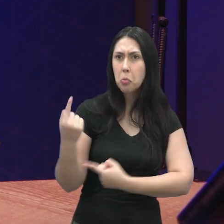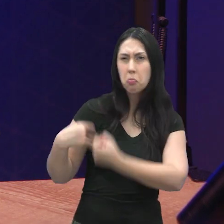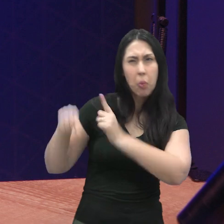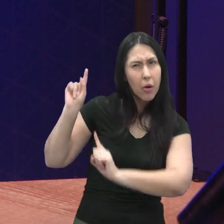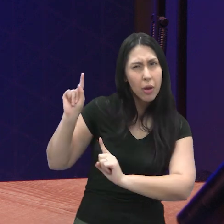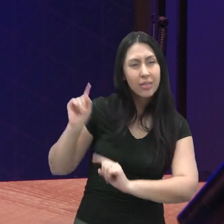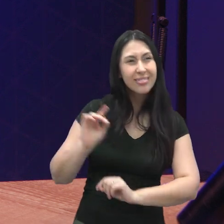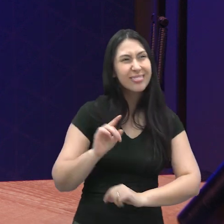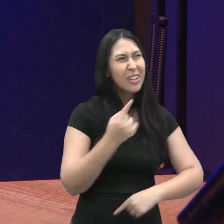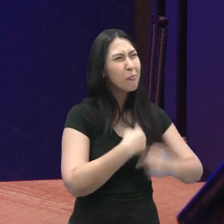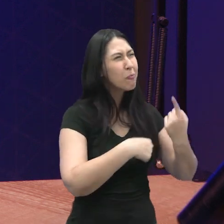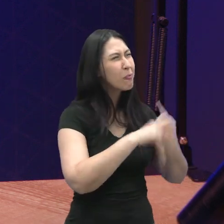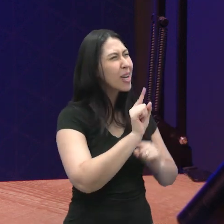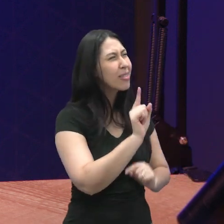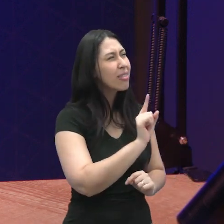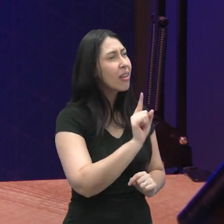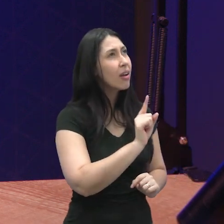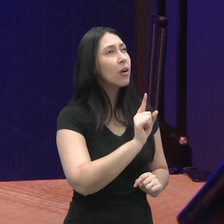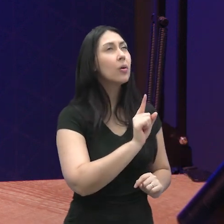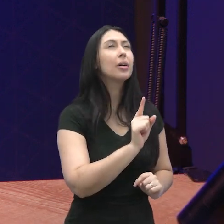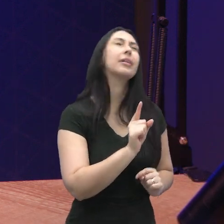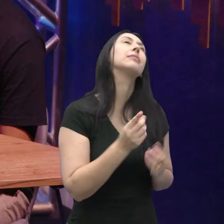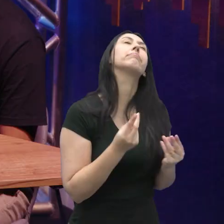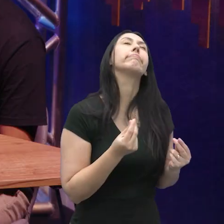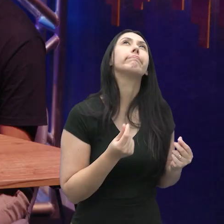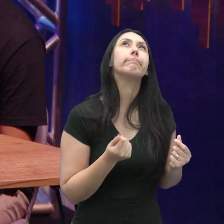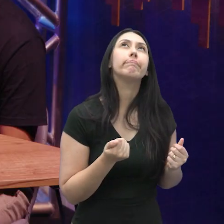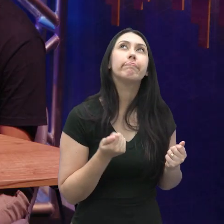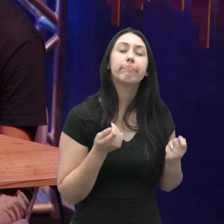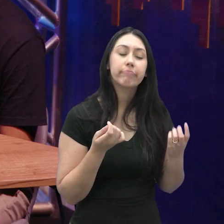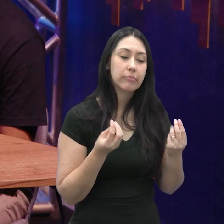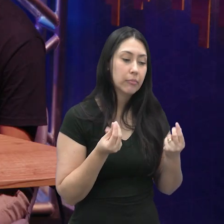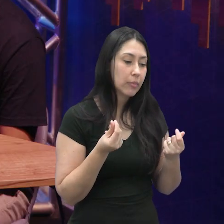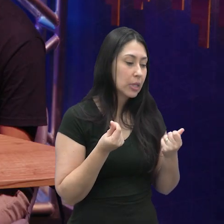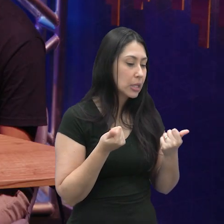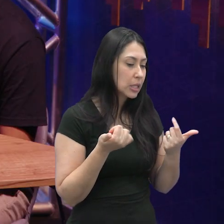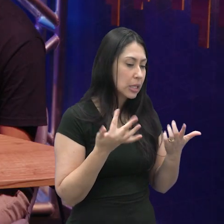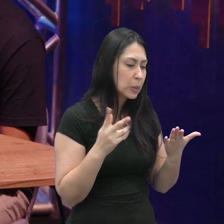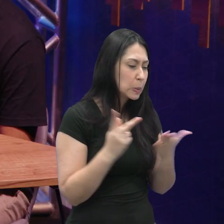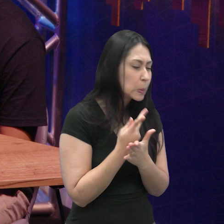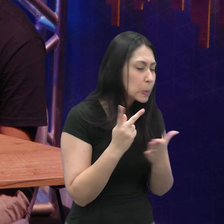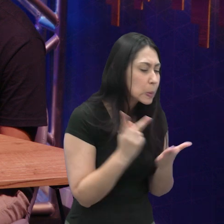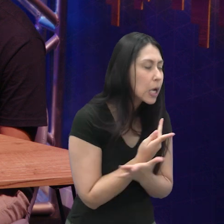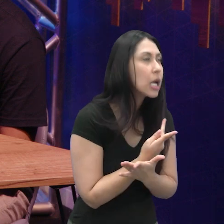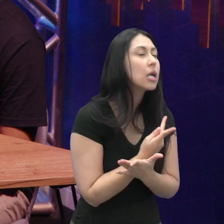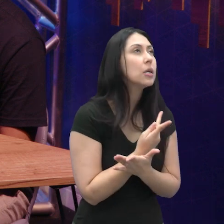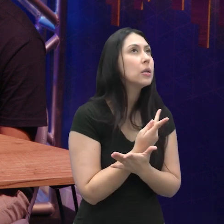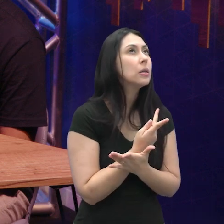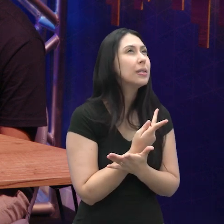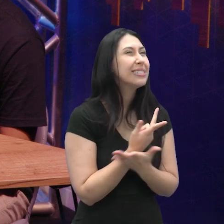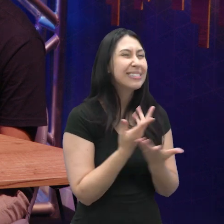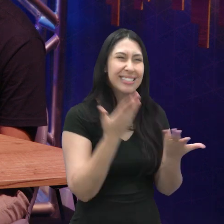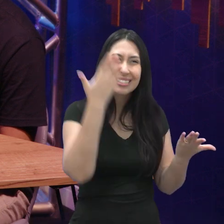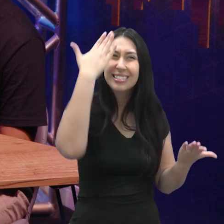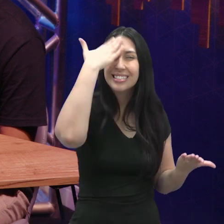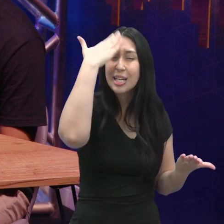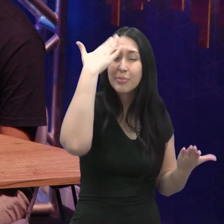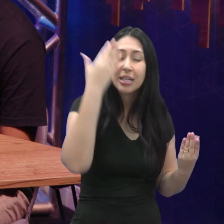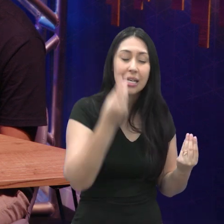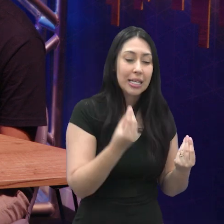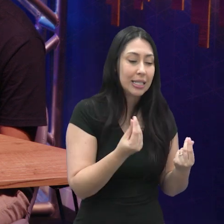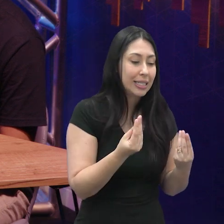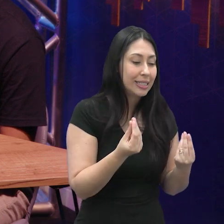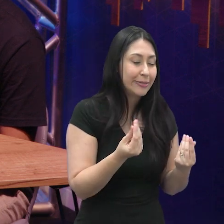plot twist. Não é nem um plot, né? Tem algo que sai pela tangente, né? Sabe quando